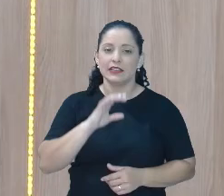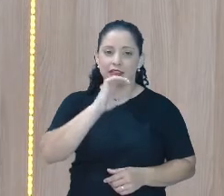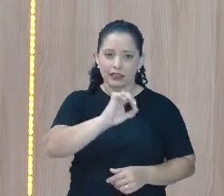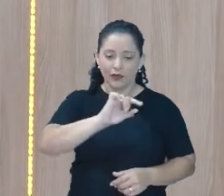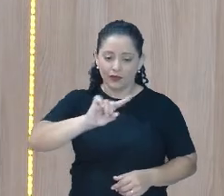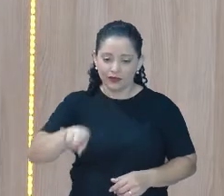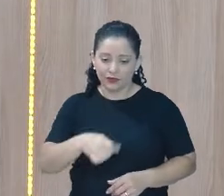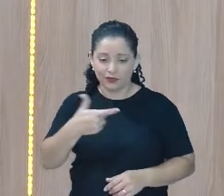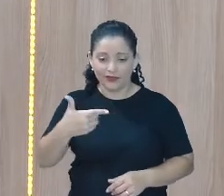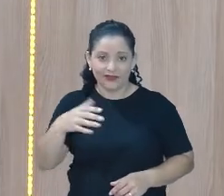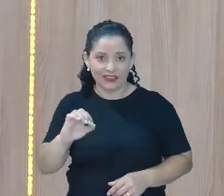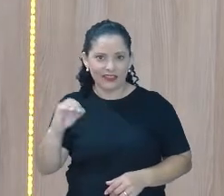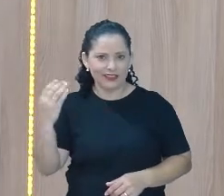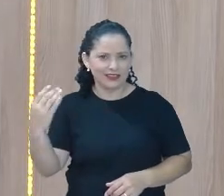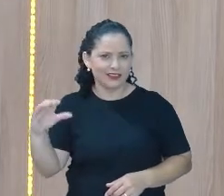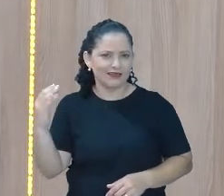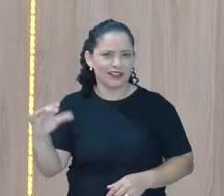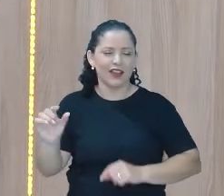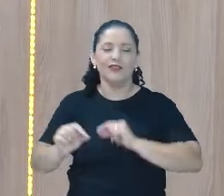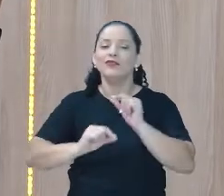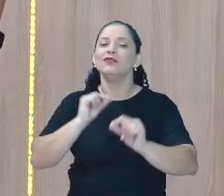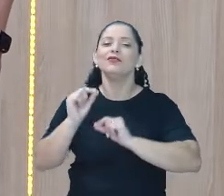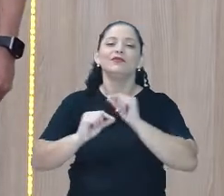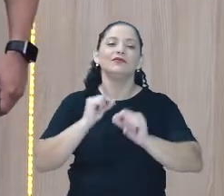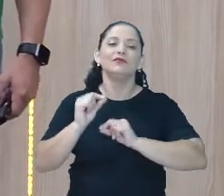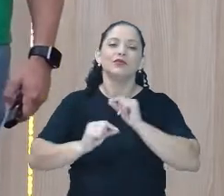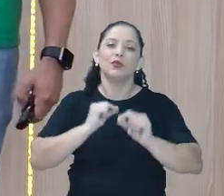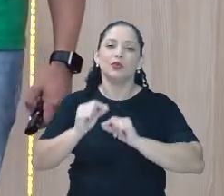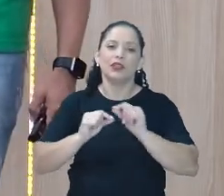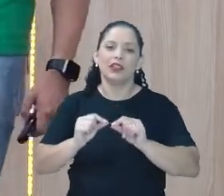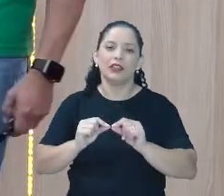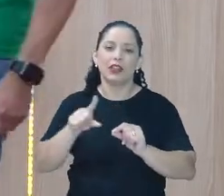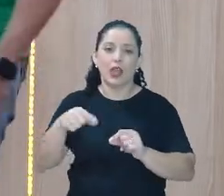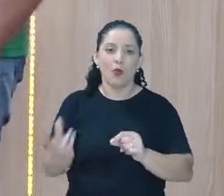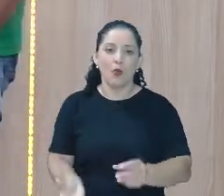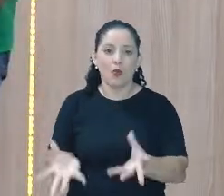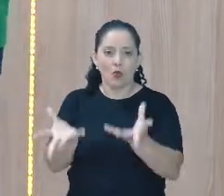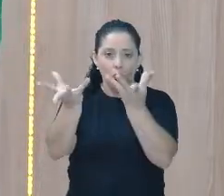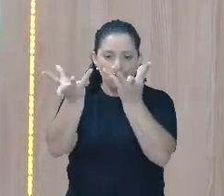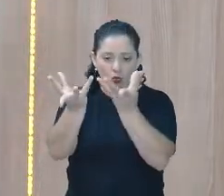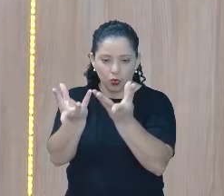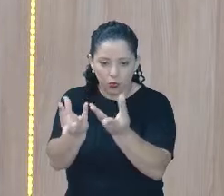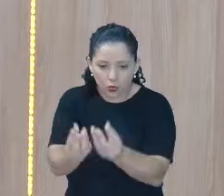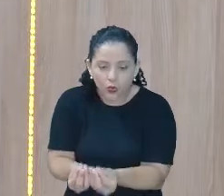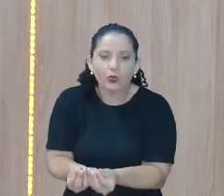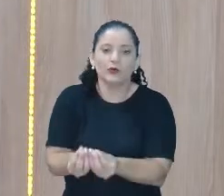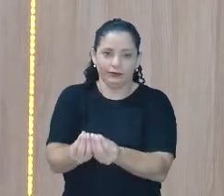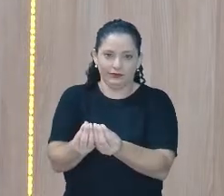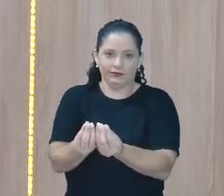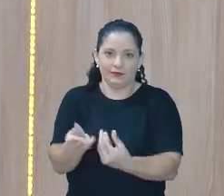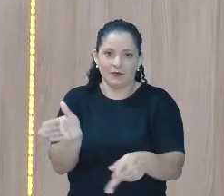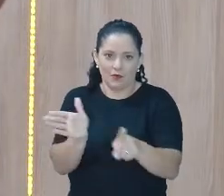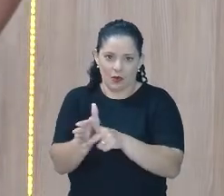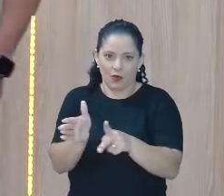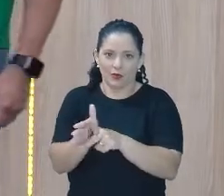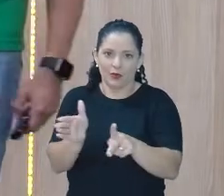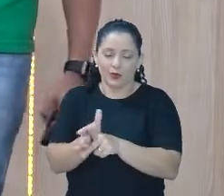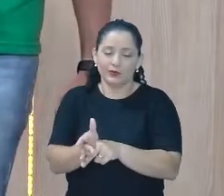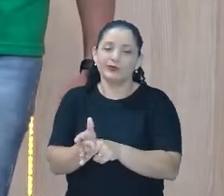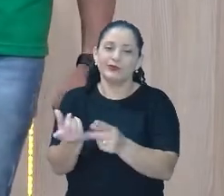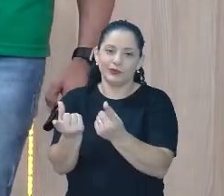centavos nada mais é do que um submúltiplo aí do real. E como eu falei para você, você